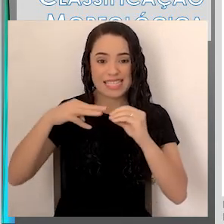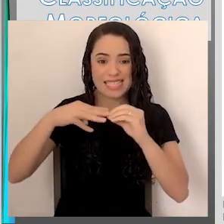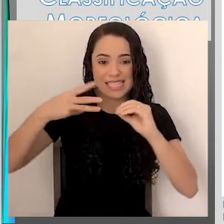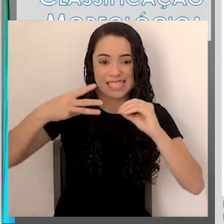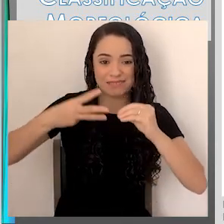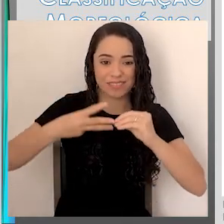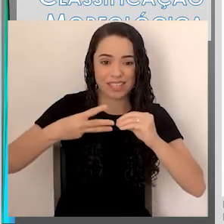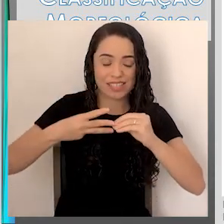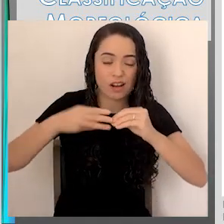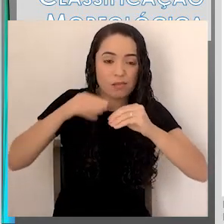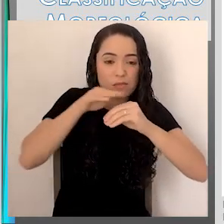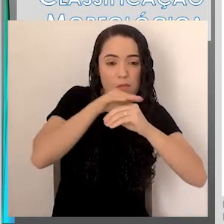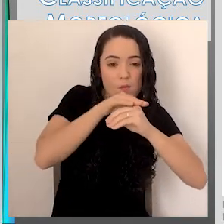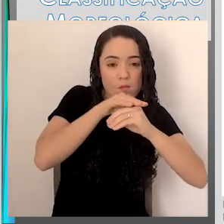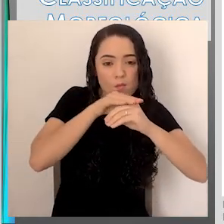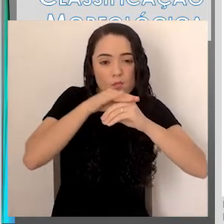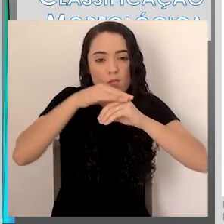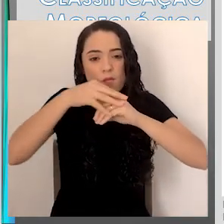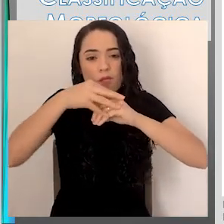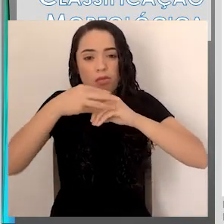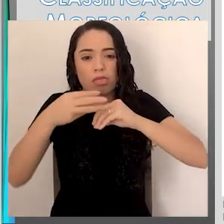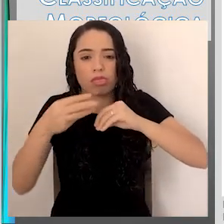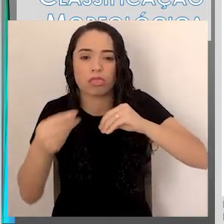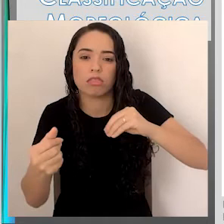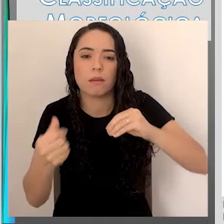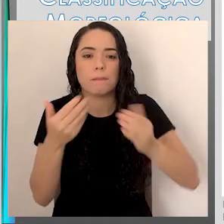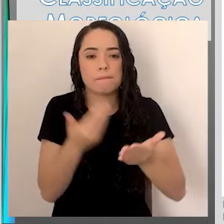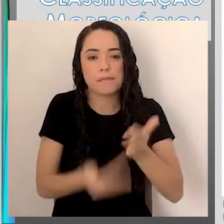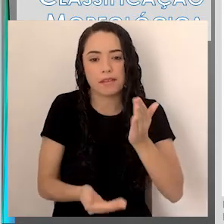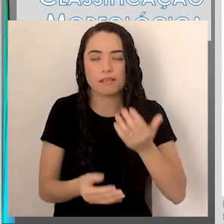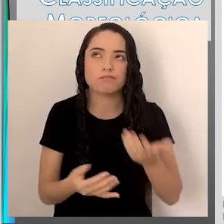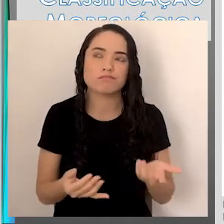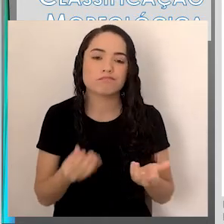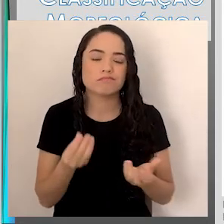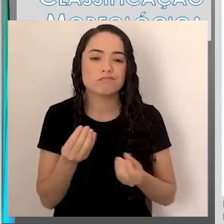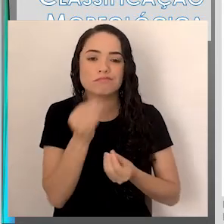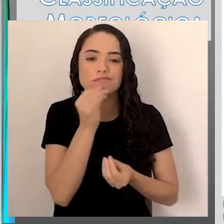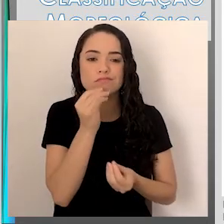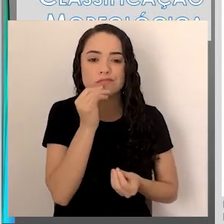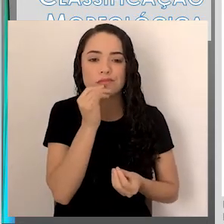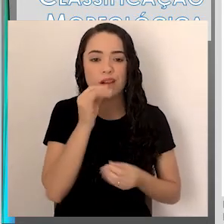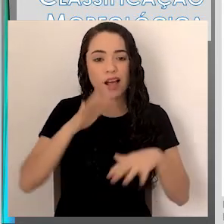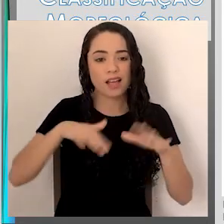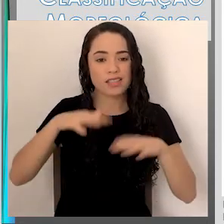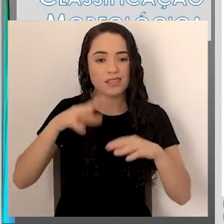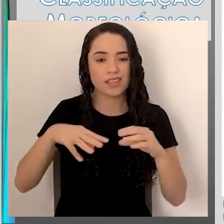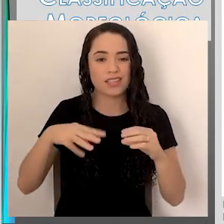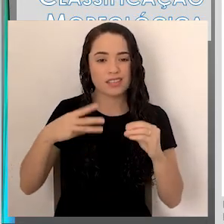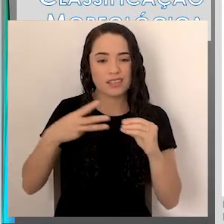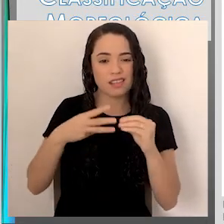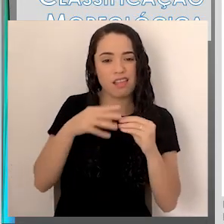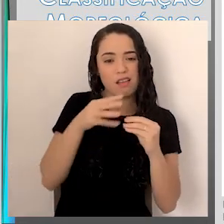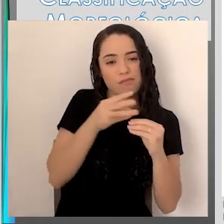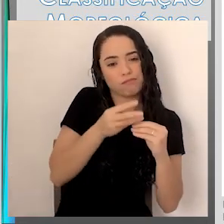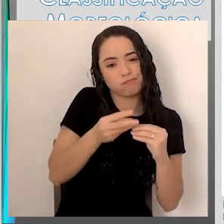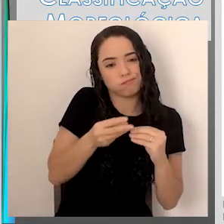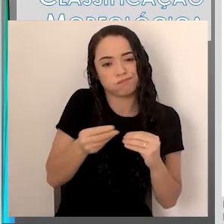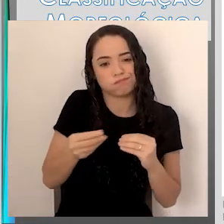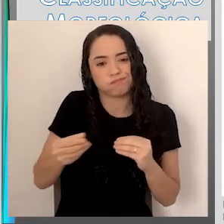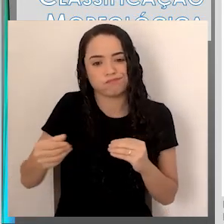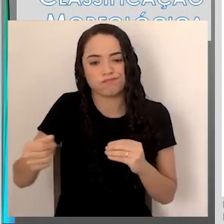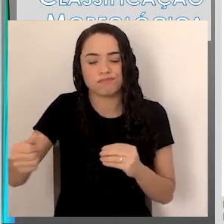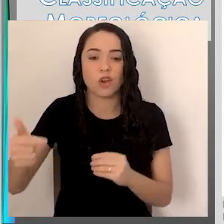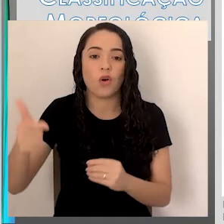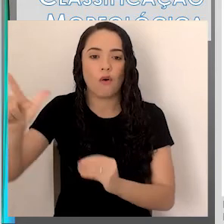porção apical da célula. Geralmente, o seu produto fica encerrado em vesículas e migram então até a célula